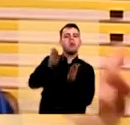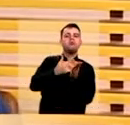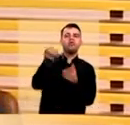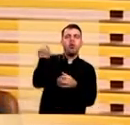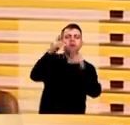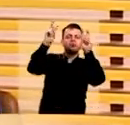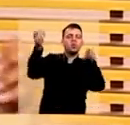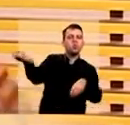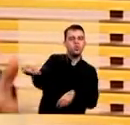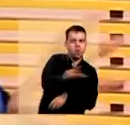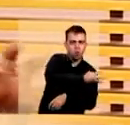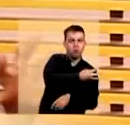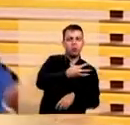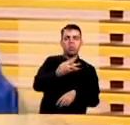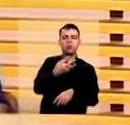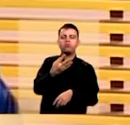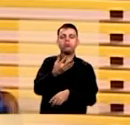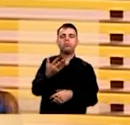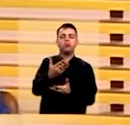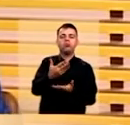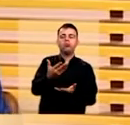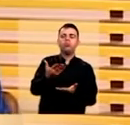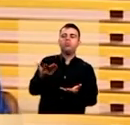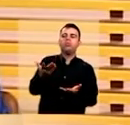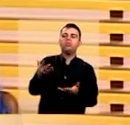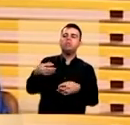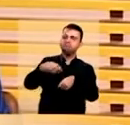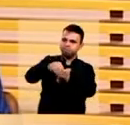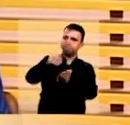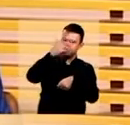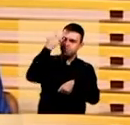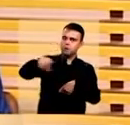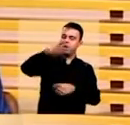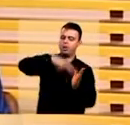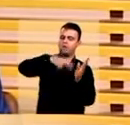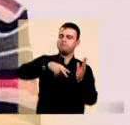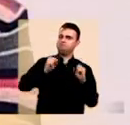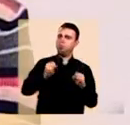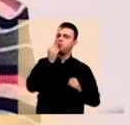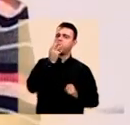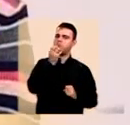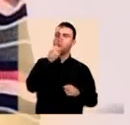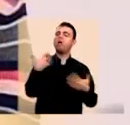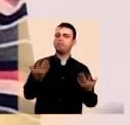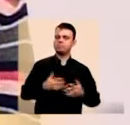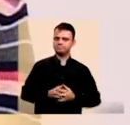um novo título que esteja fresquinho ali, mas que você fala que vale a pena dar uma olhada.